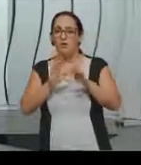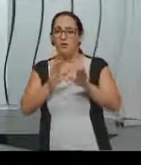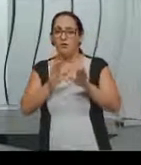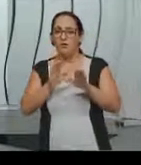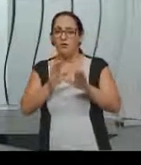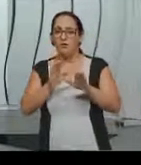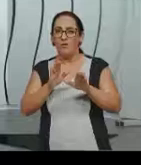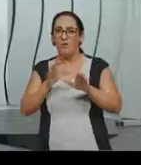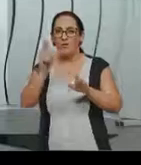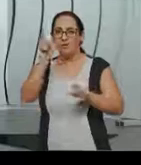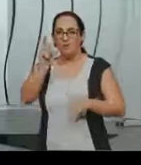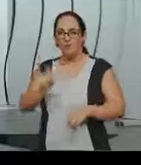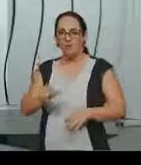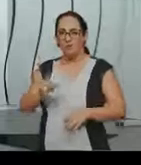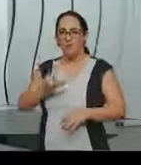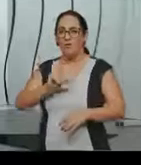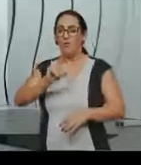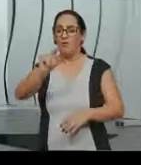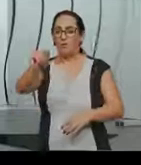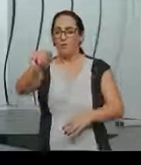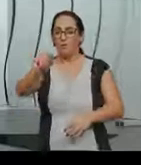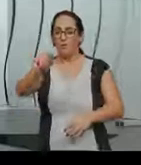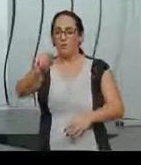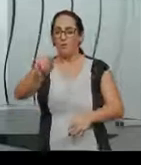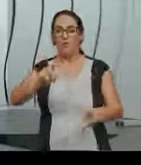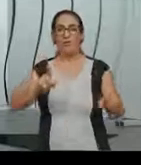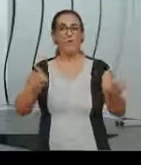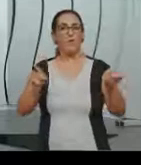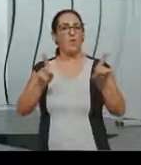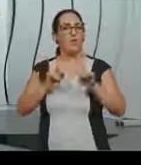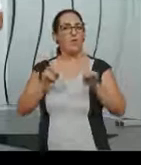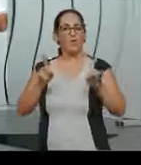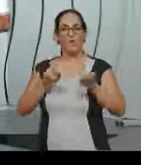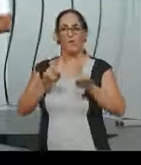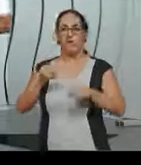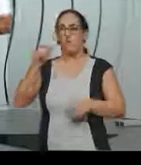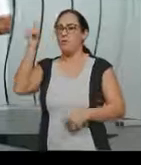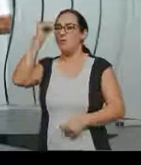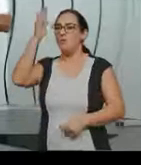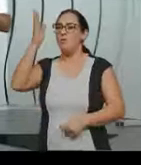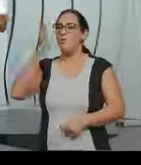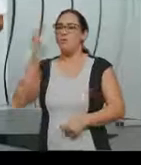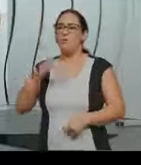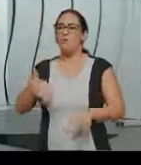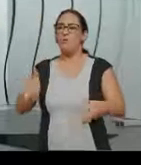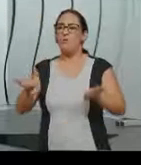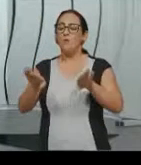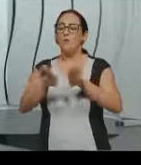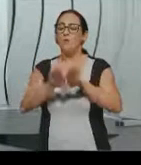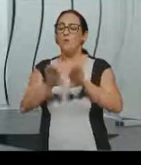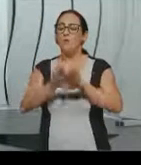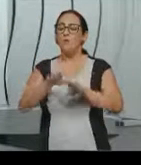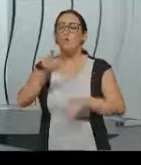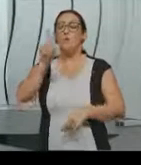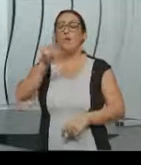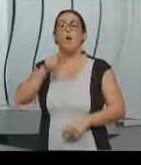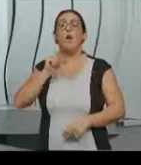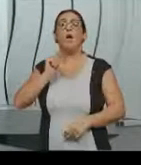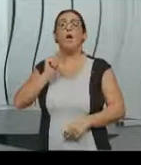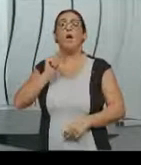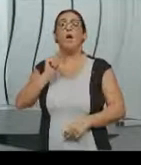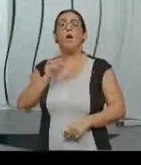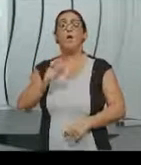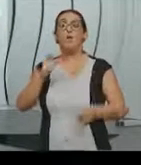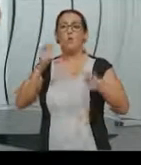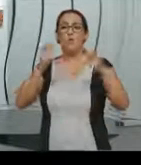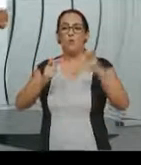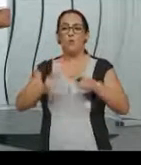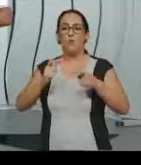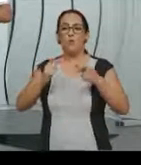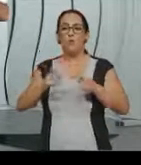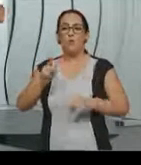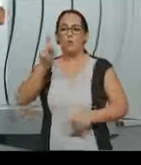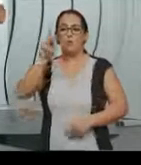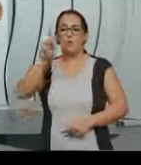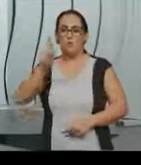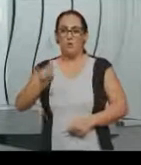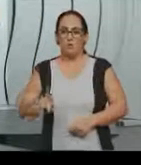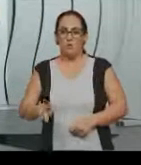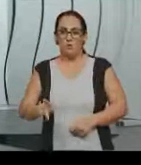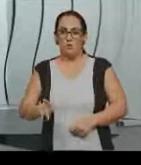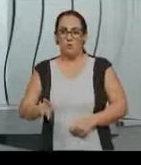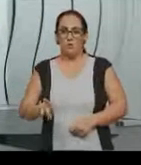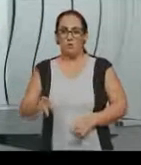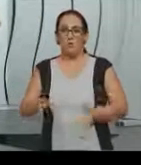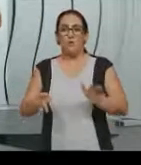Brasil também foi e é destino de pessoas que vivem aí principalmente em países